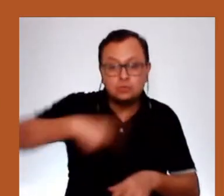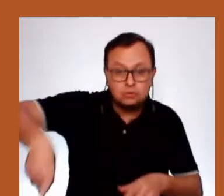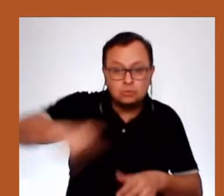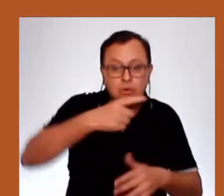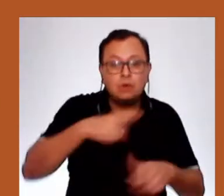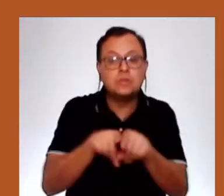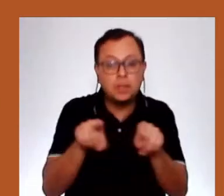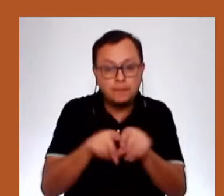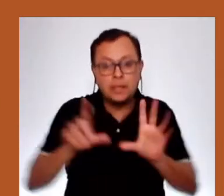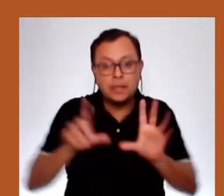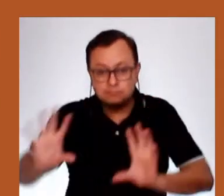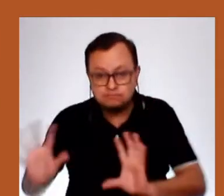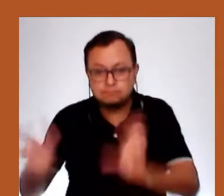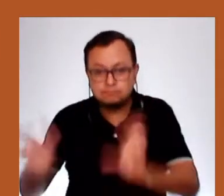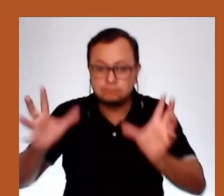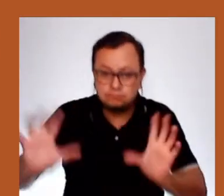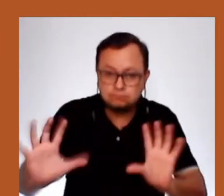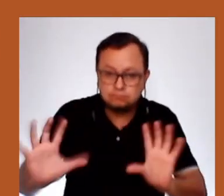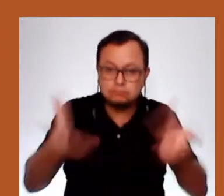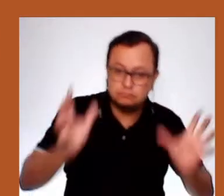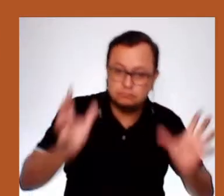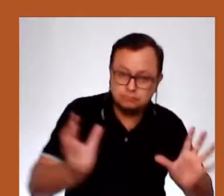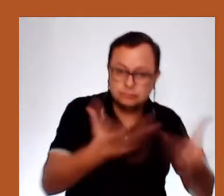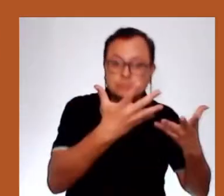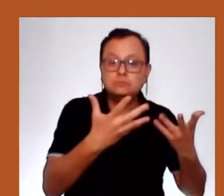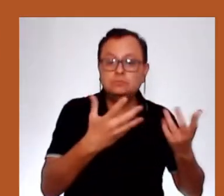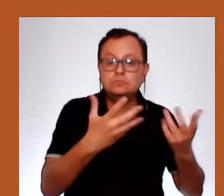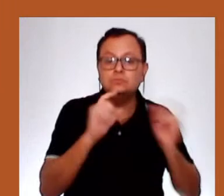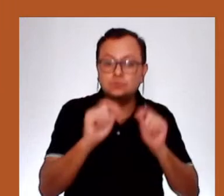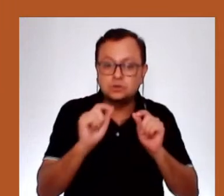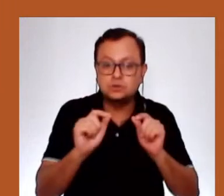multiplicadores realmente deste cuidado.